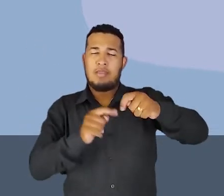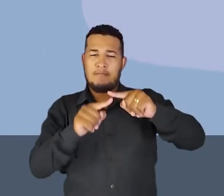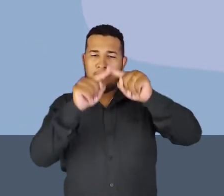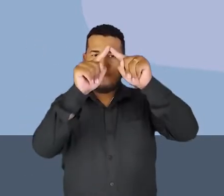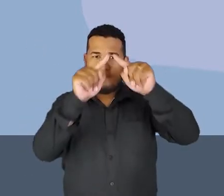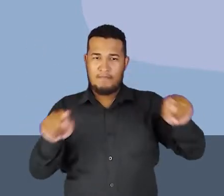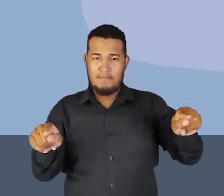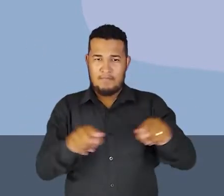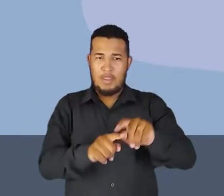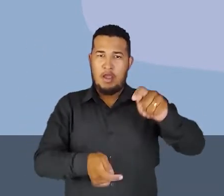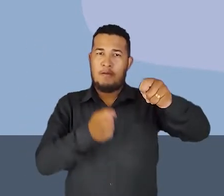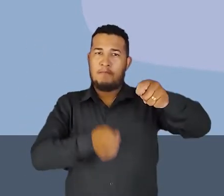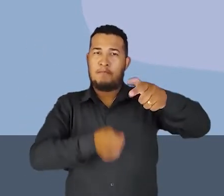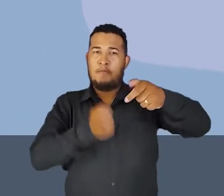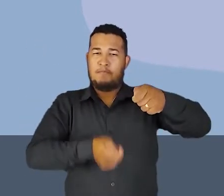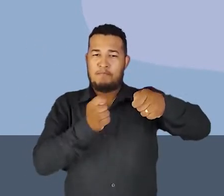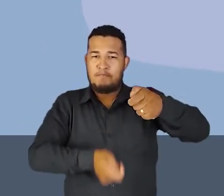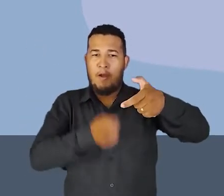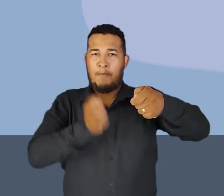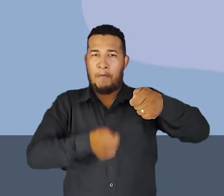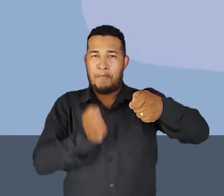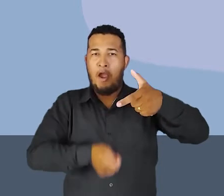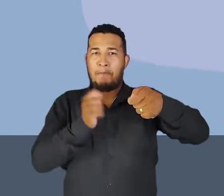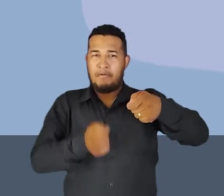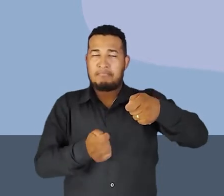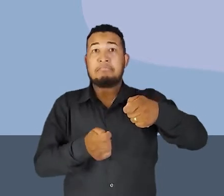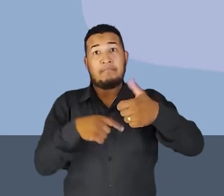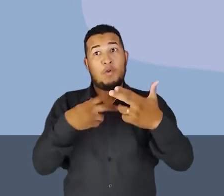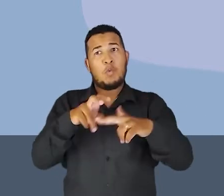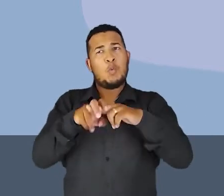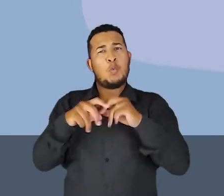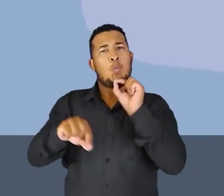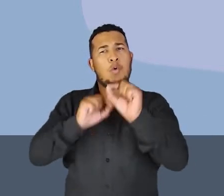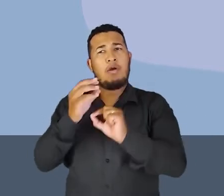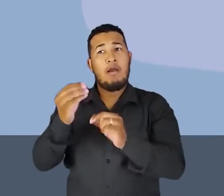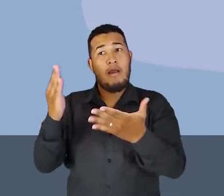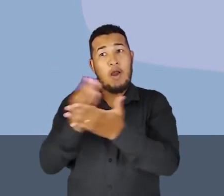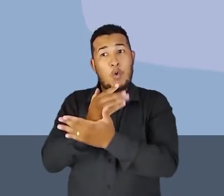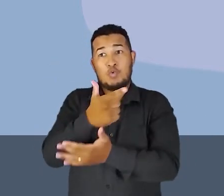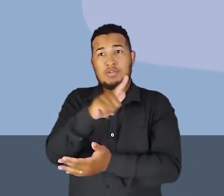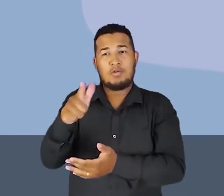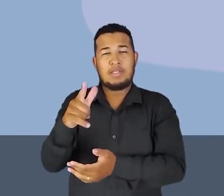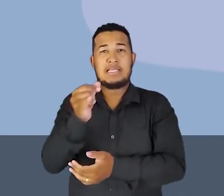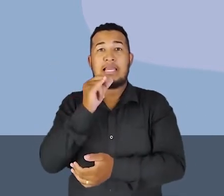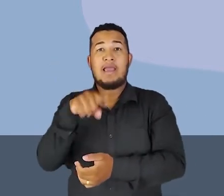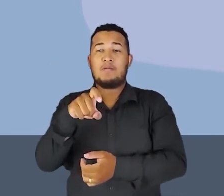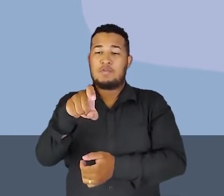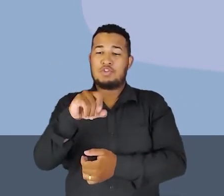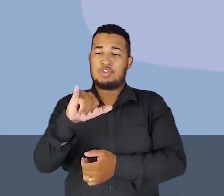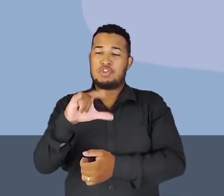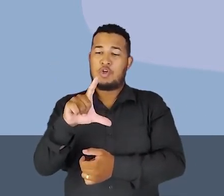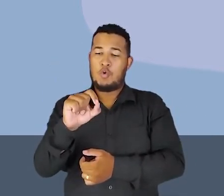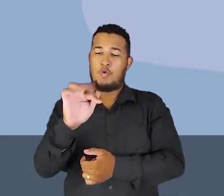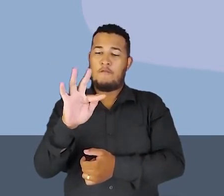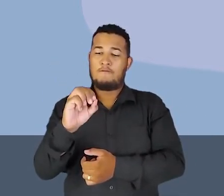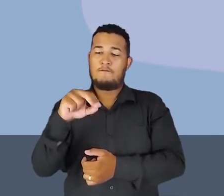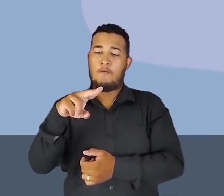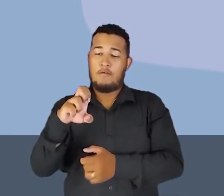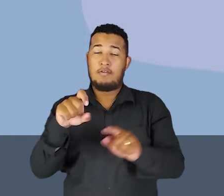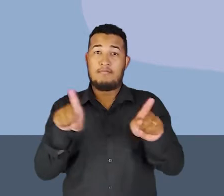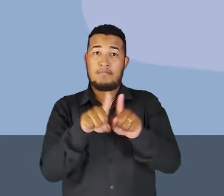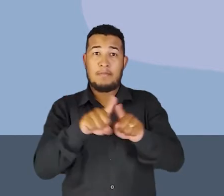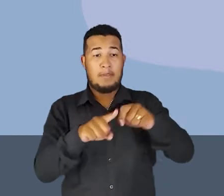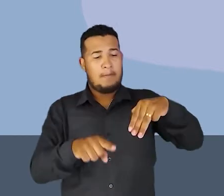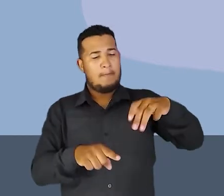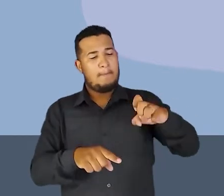do samba e do forró, por exemplo, né? E os que não têm, que são os xilofones e os metalofones. Vamos ouvir